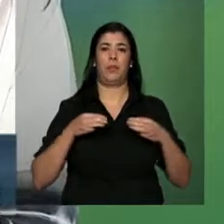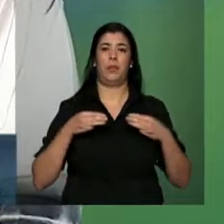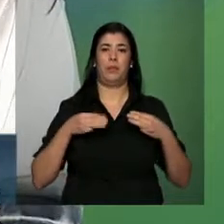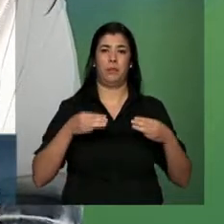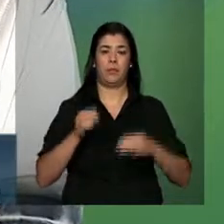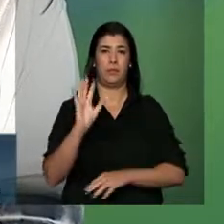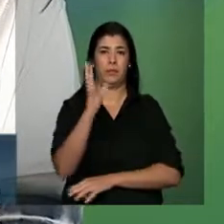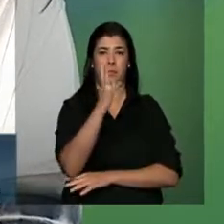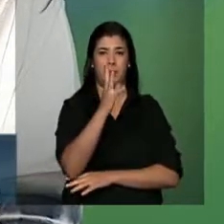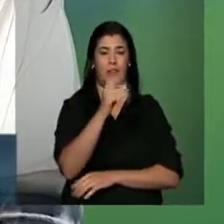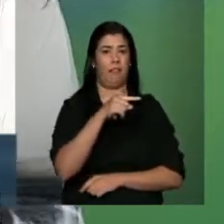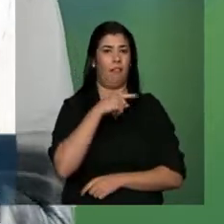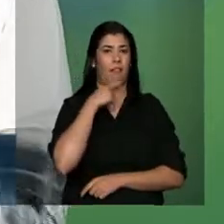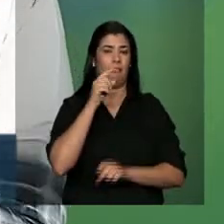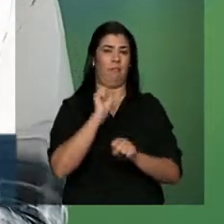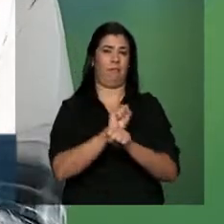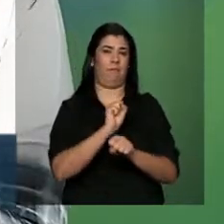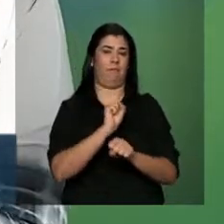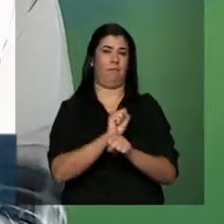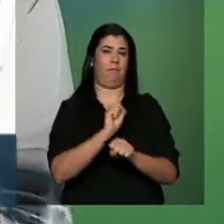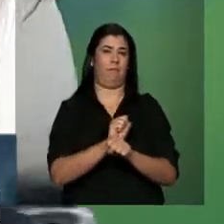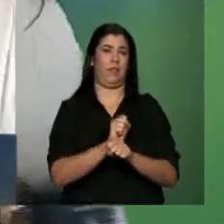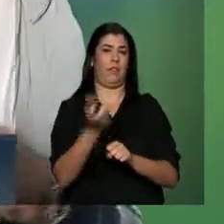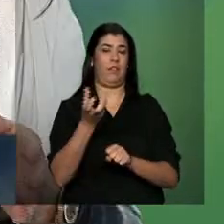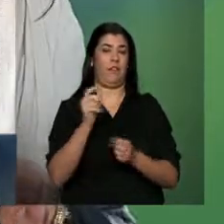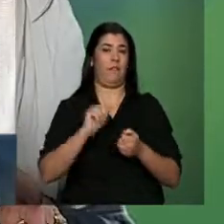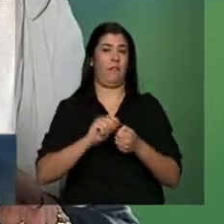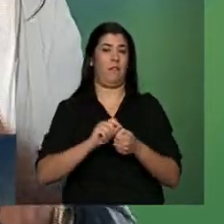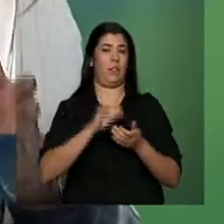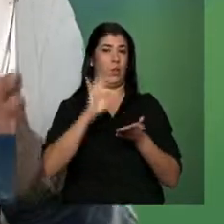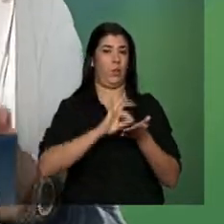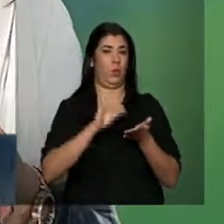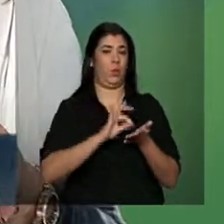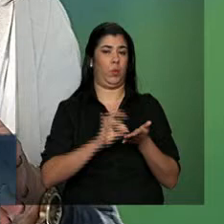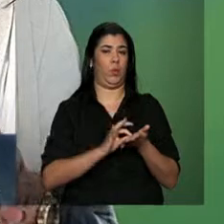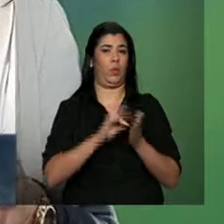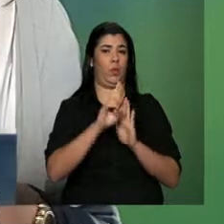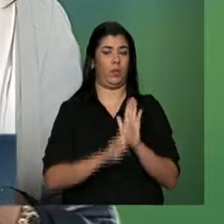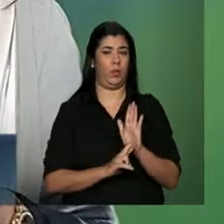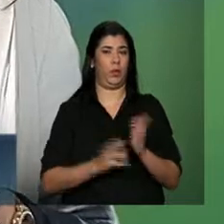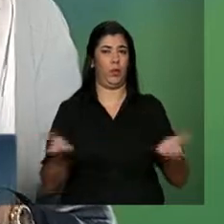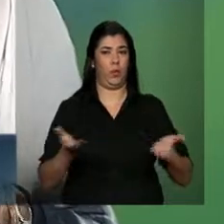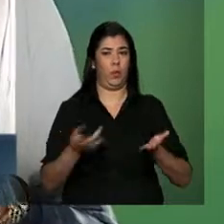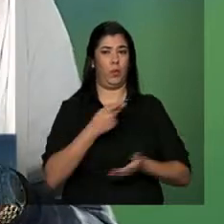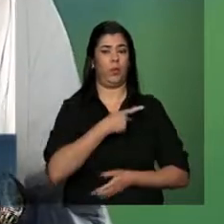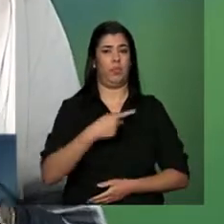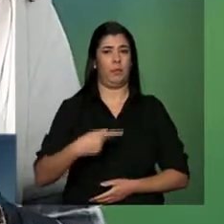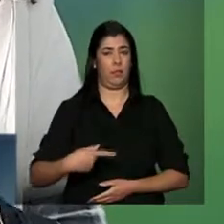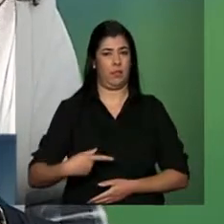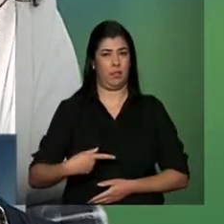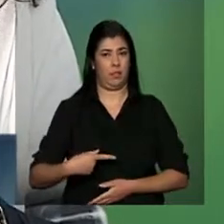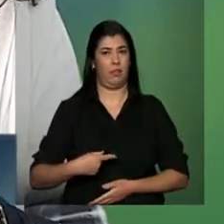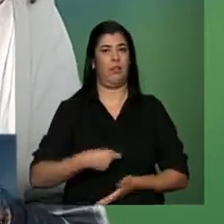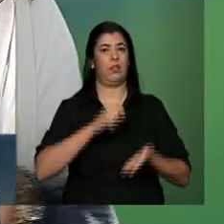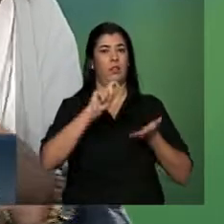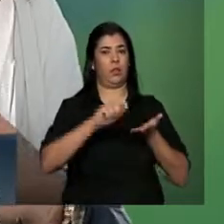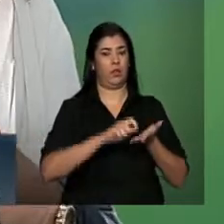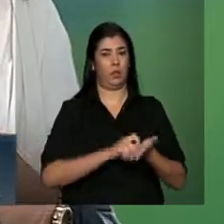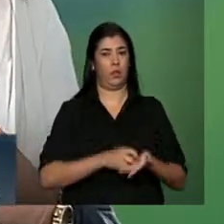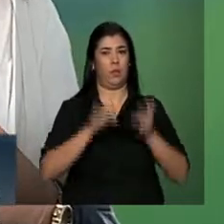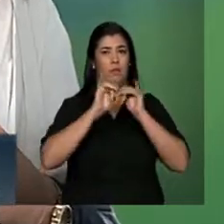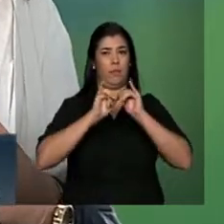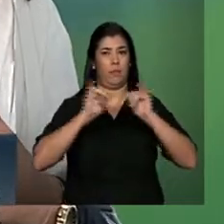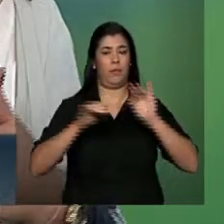tem ninguém na fila pedindo para registro, porque isso foi hoje que a presidente assinou e publica no Diário Oficial.